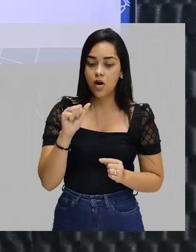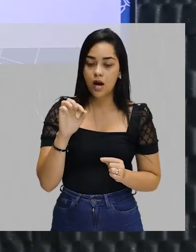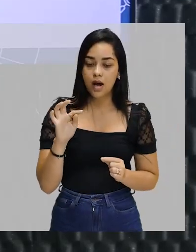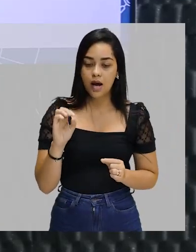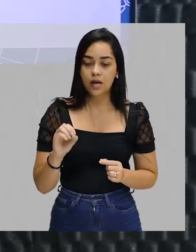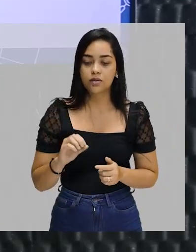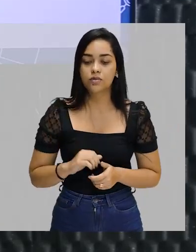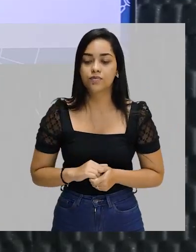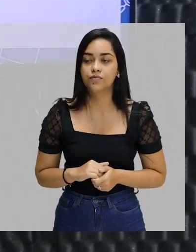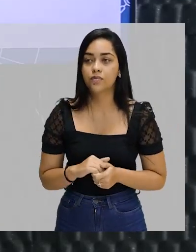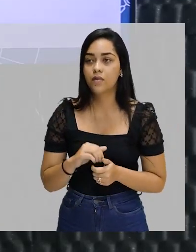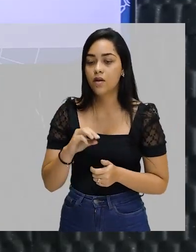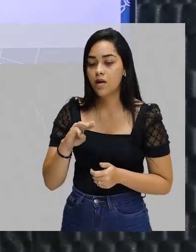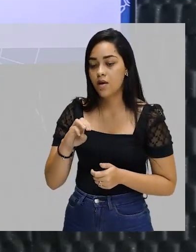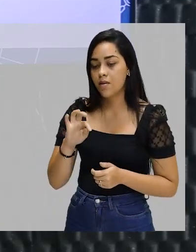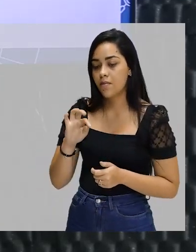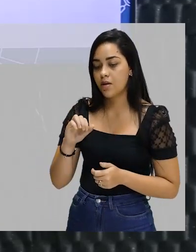oato.